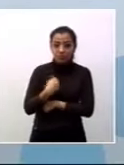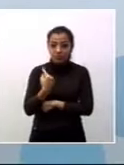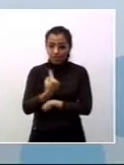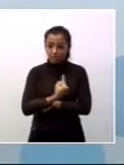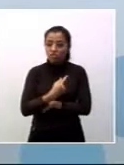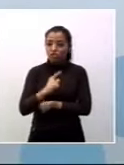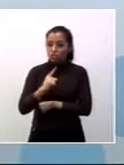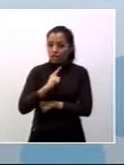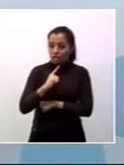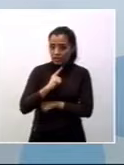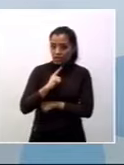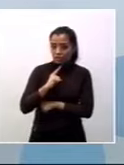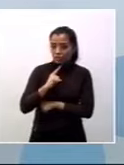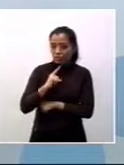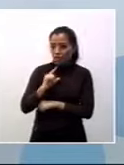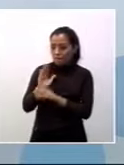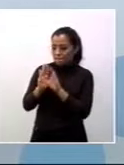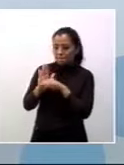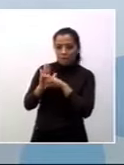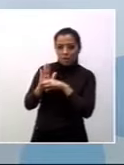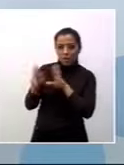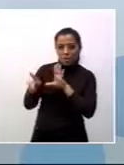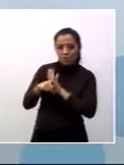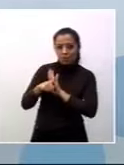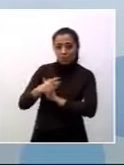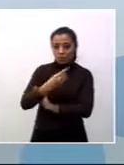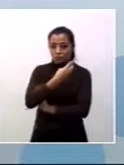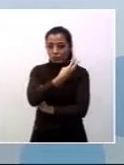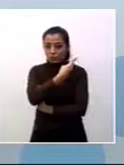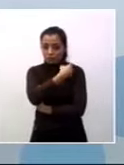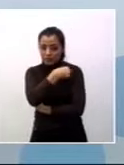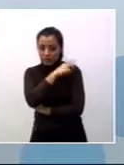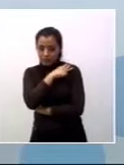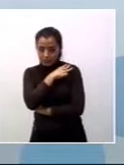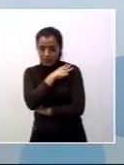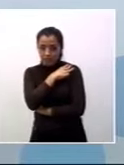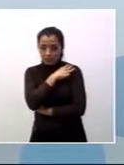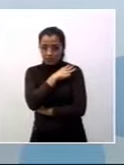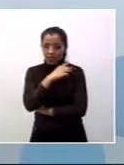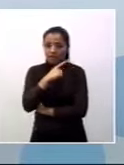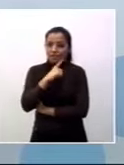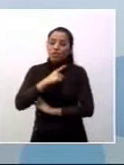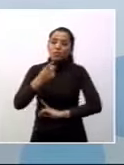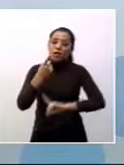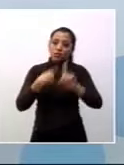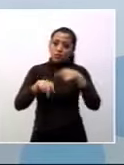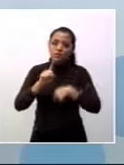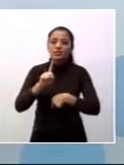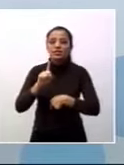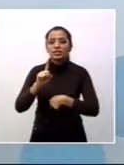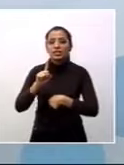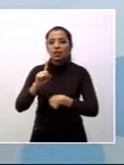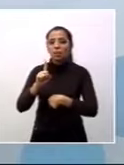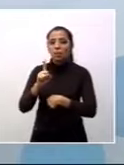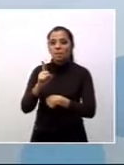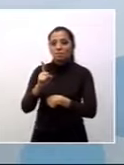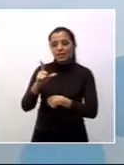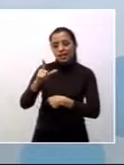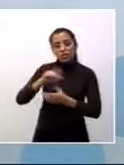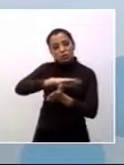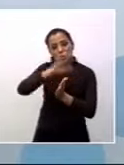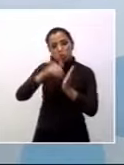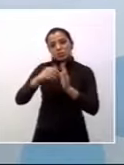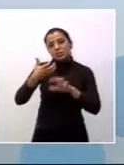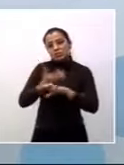consulta do currículo paulista para o ensino médio né essa é uma atualização do currículo que na verdade são as disciplinas que vocês